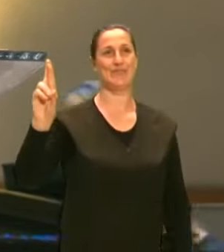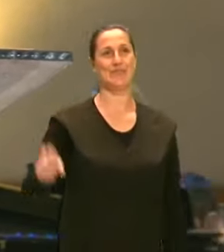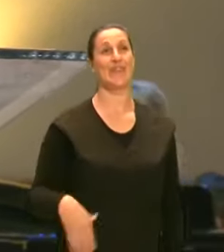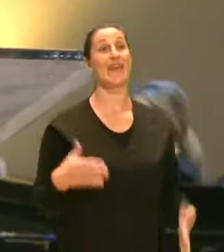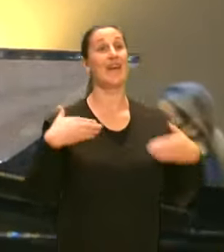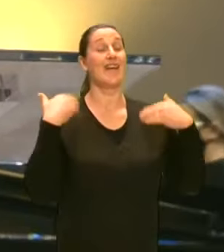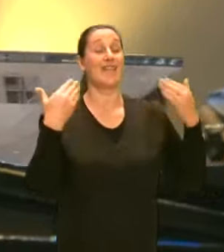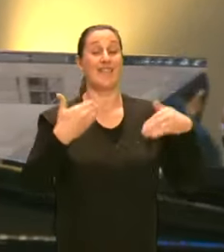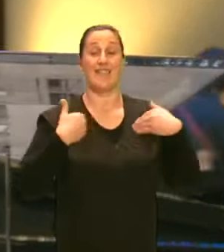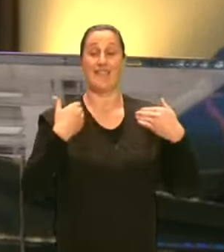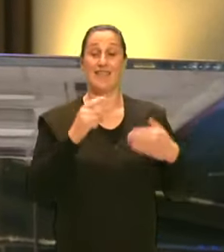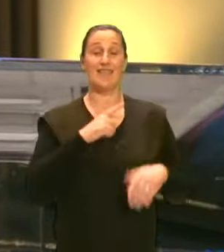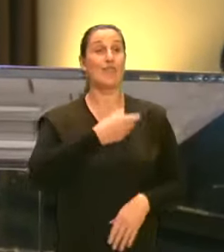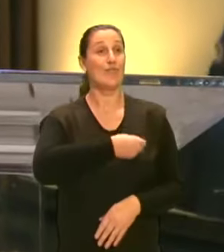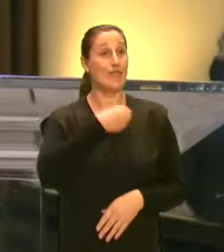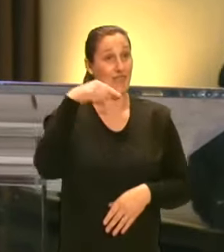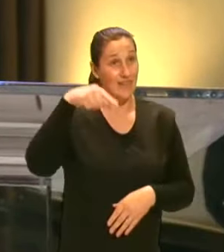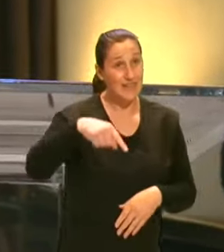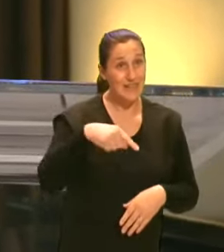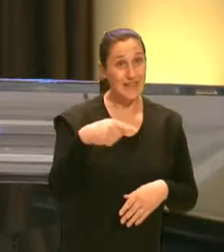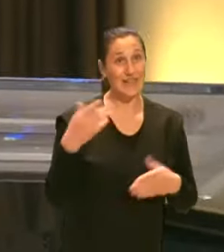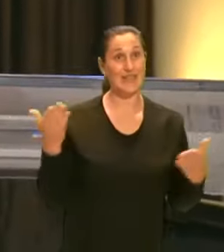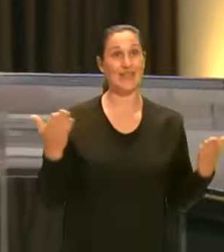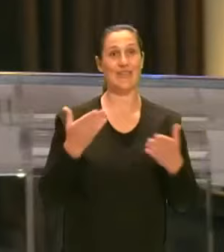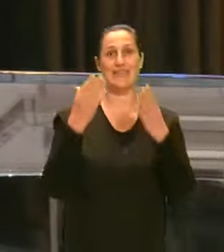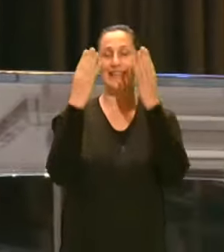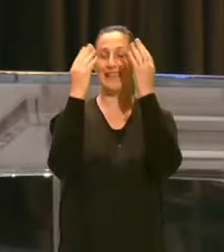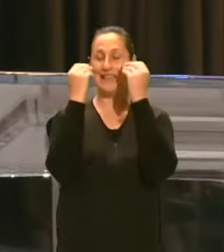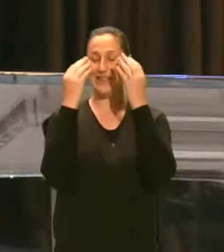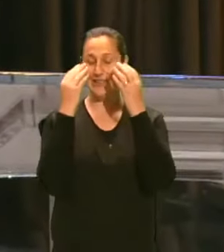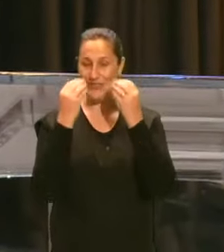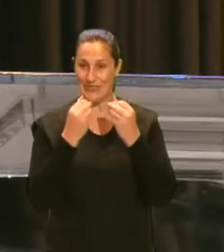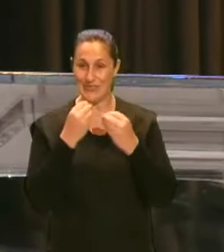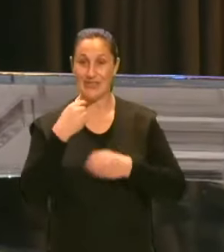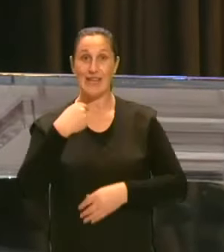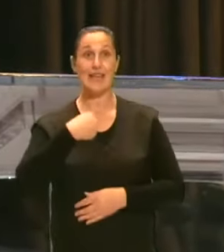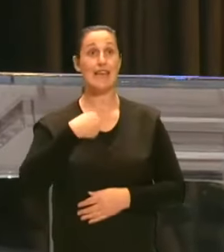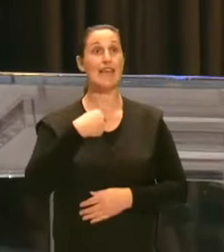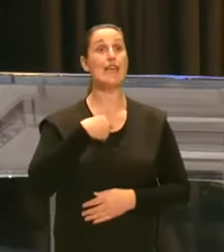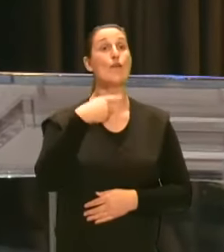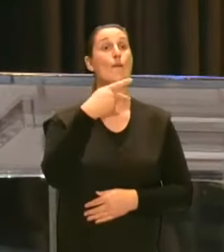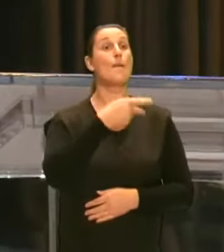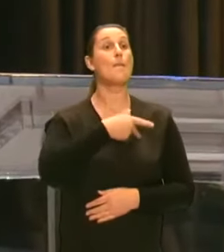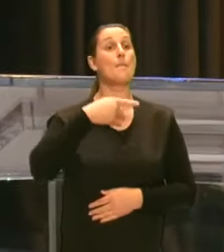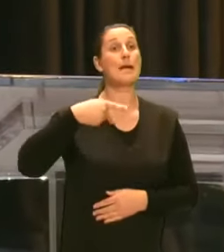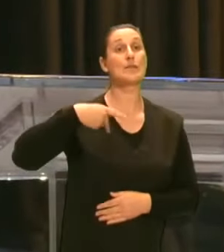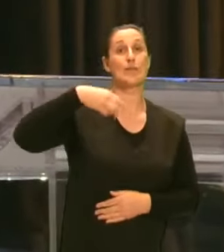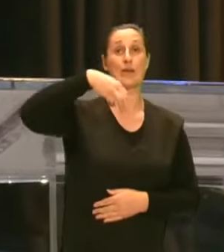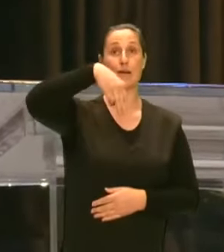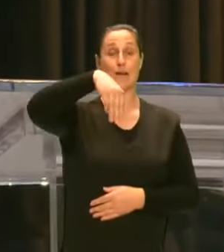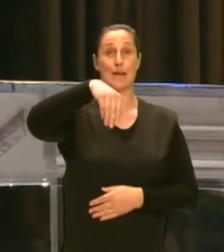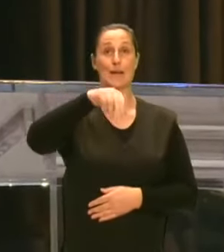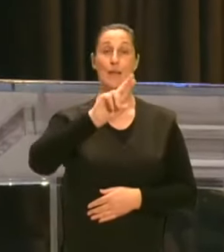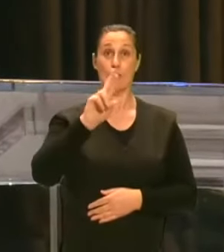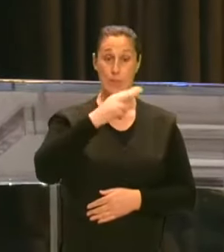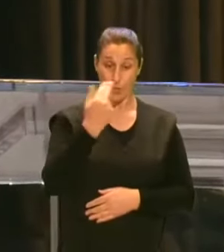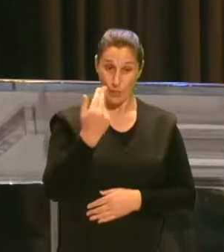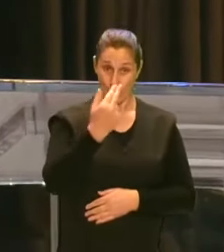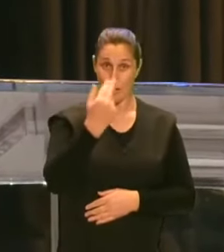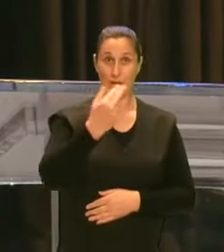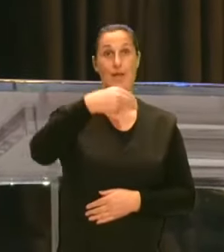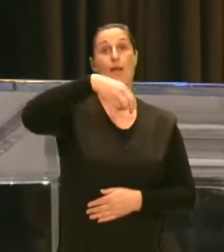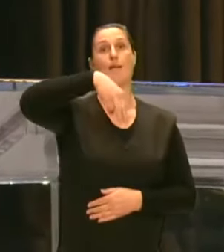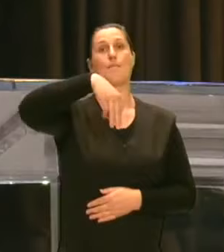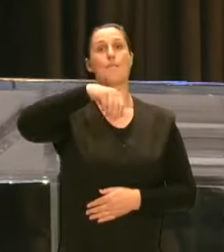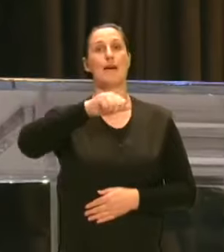estar aqui nessa noite. Eu sou o pastor Mateus, sou pastor aqui da PIB Curitiba. E a gente é pastor ali